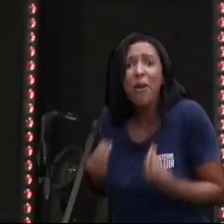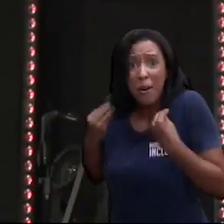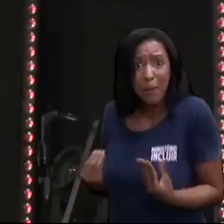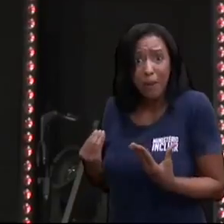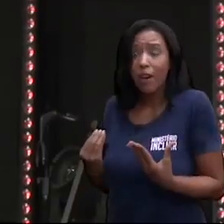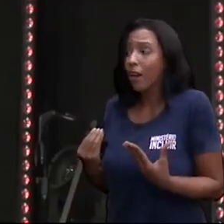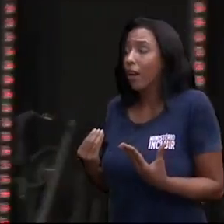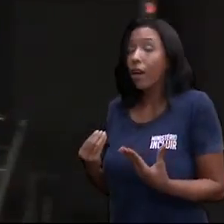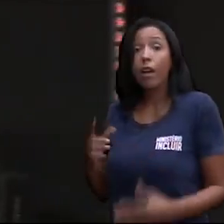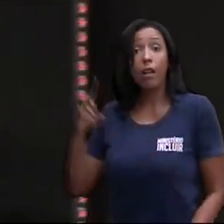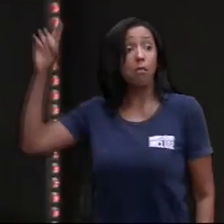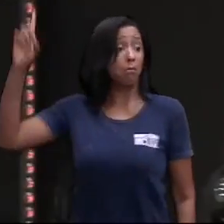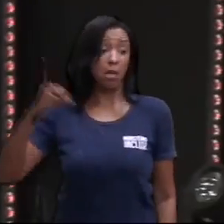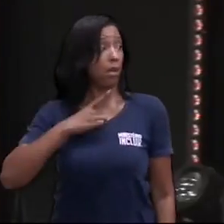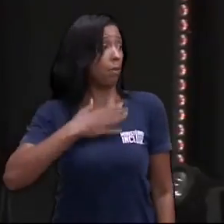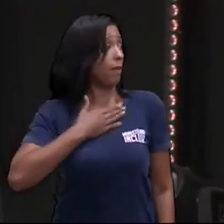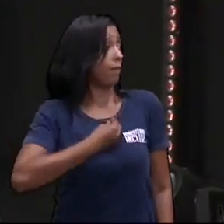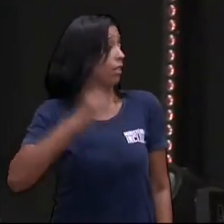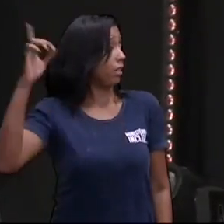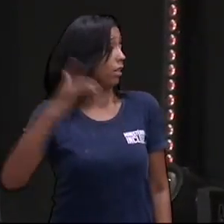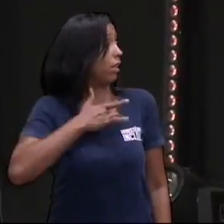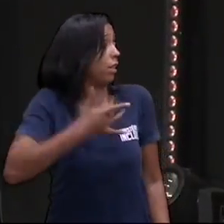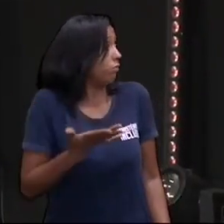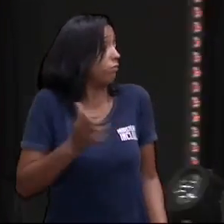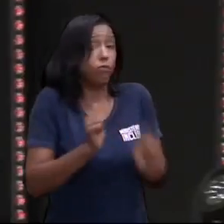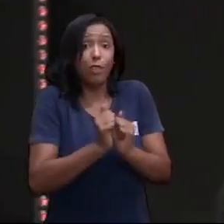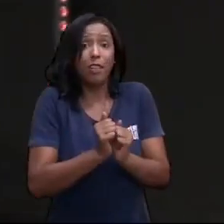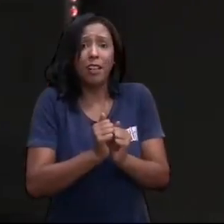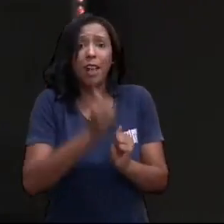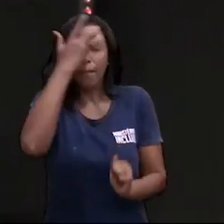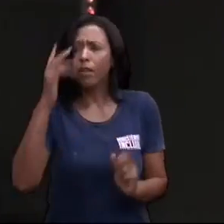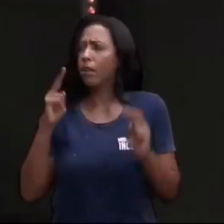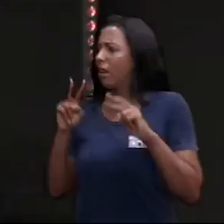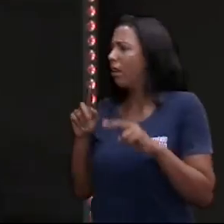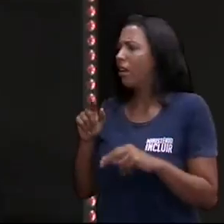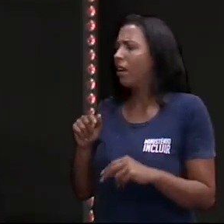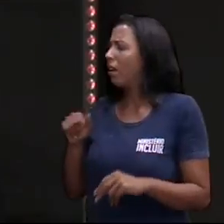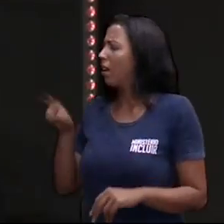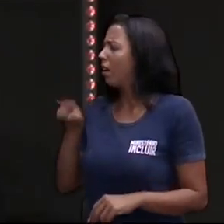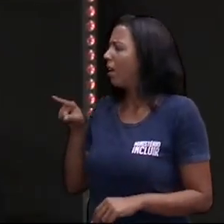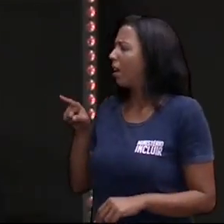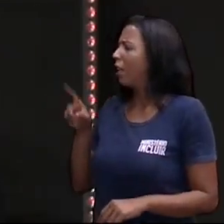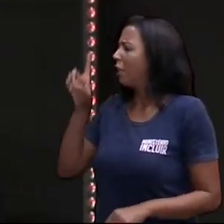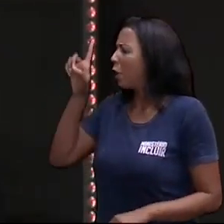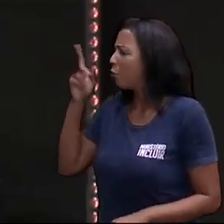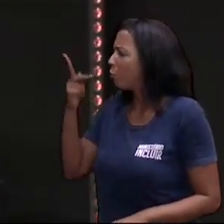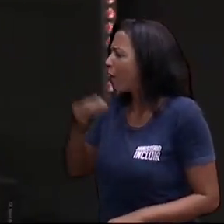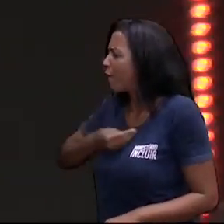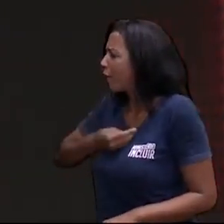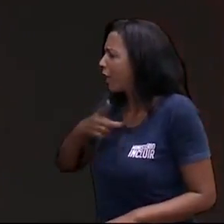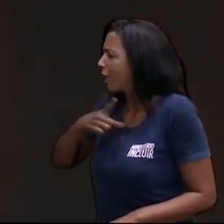de Plenitude é você independente do momento que vive quem olha para você ver ok tomado por